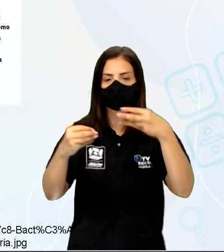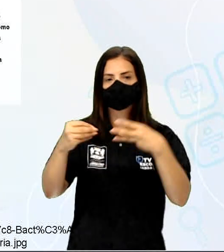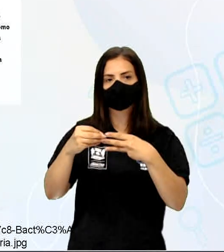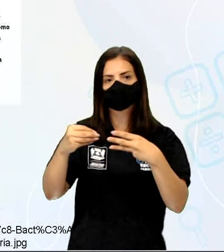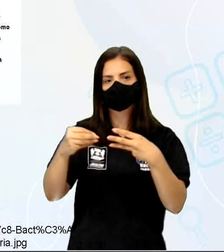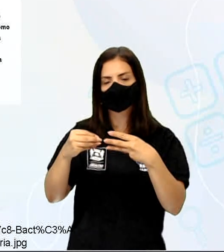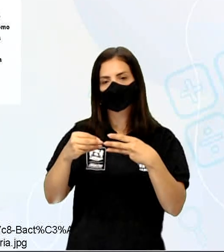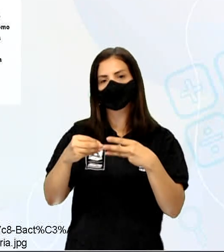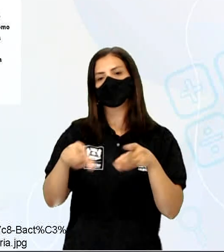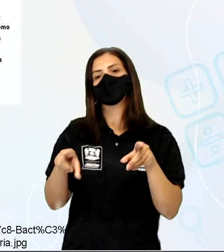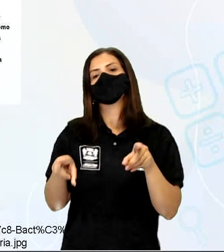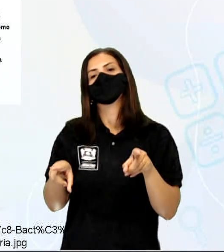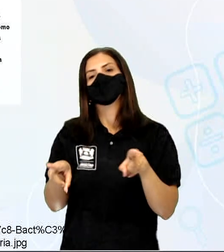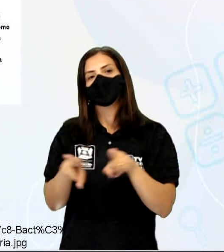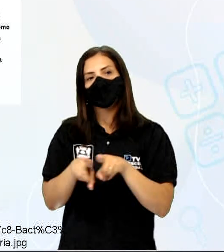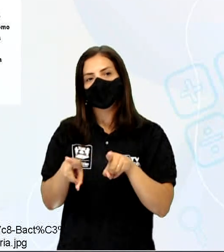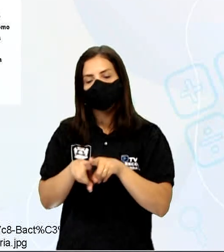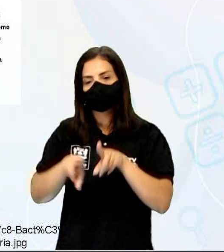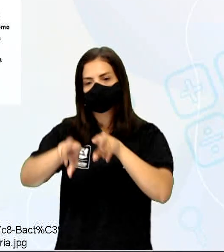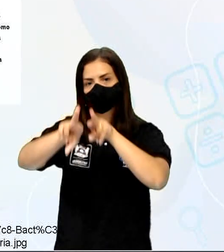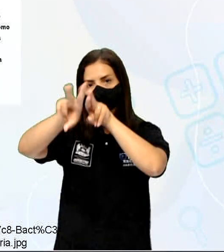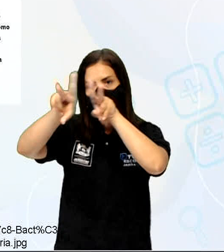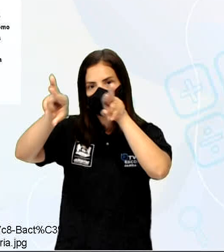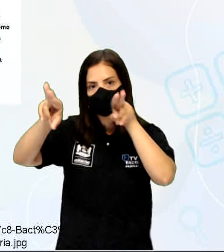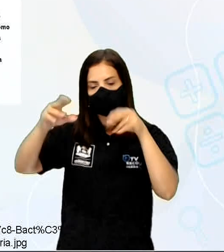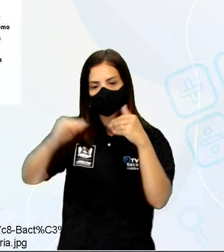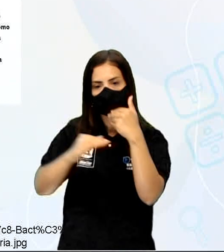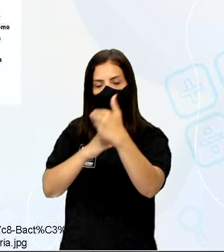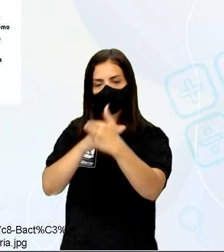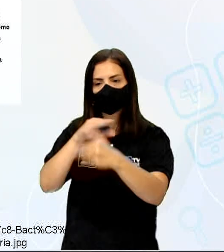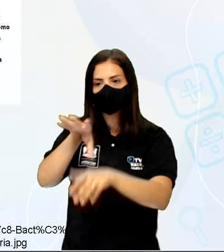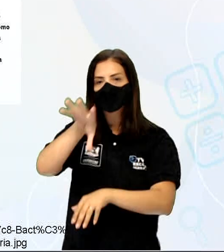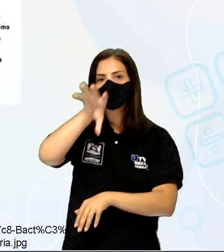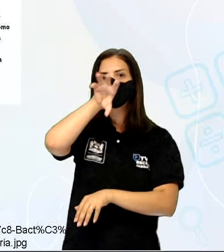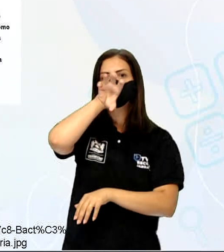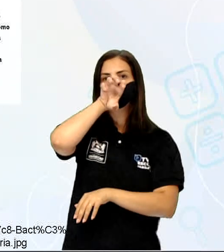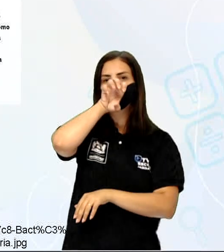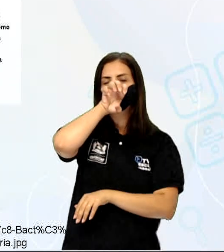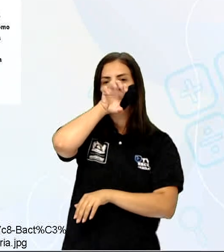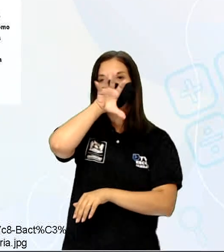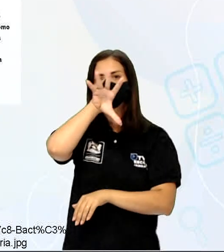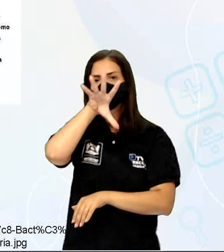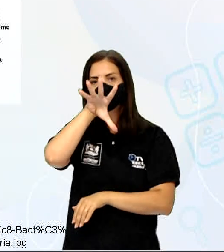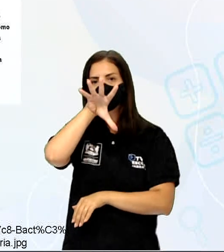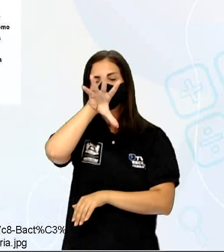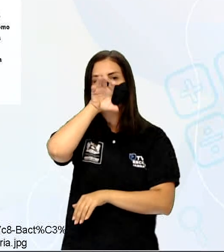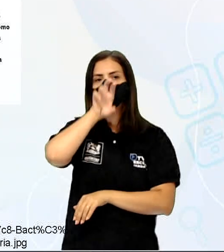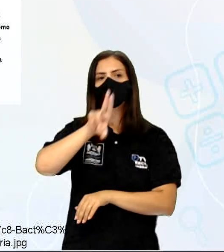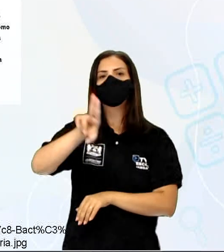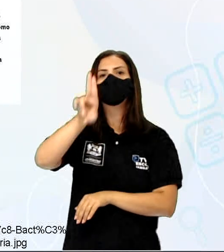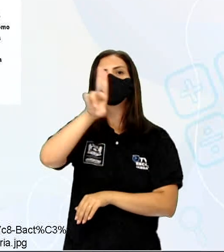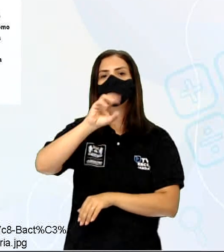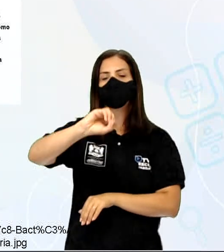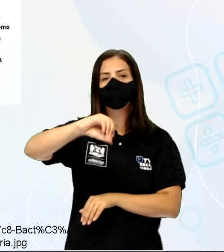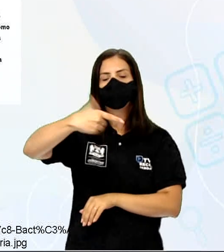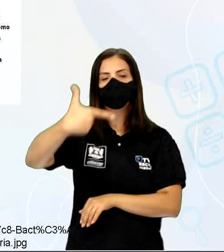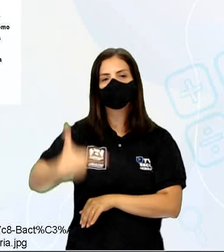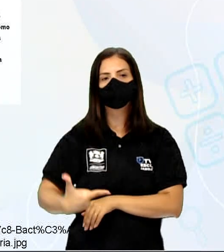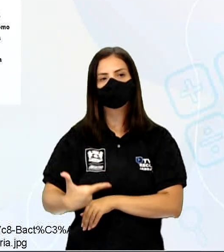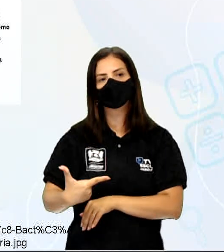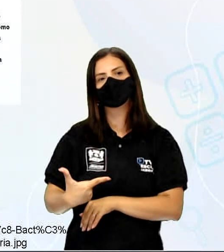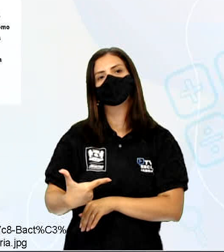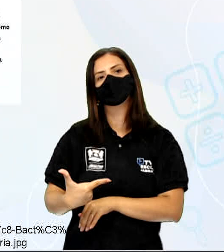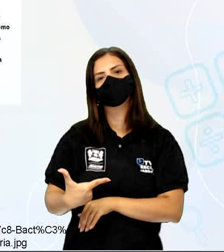A gente também tem diferente o processo de respiração. A respiração é basicamente utilizar o oxigênio